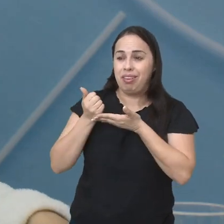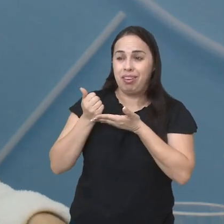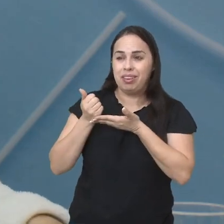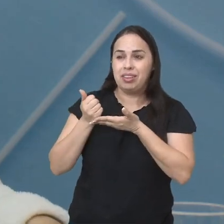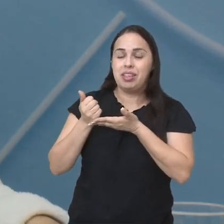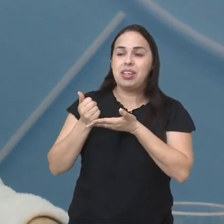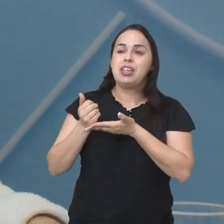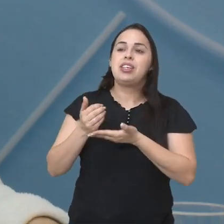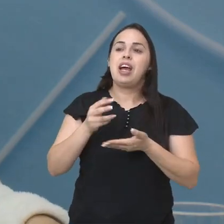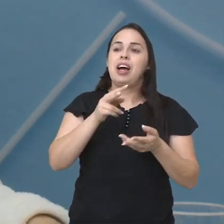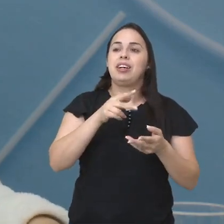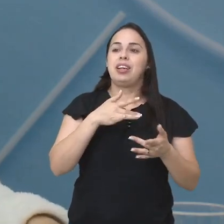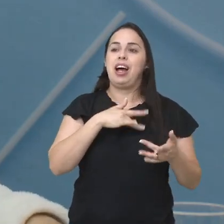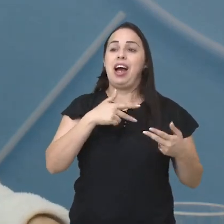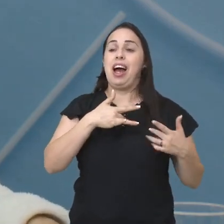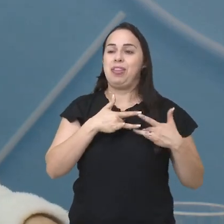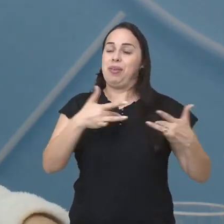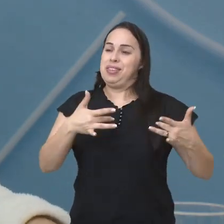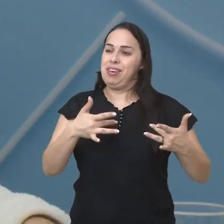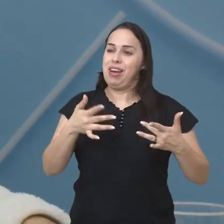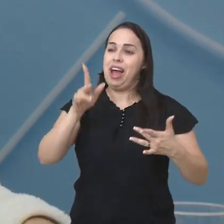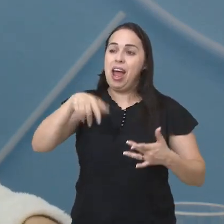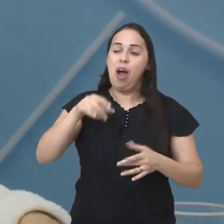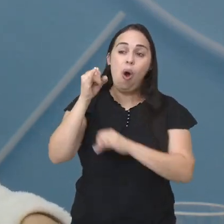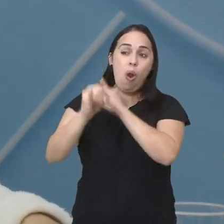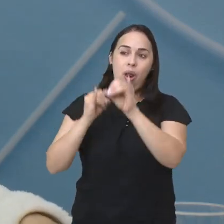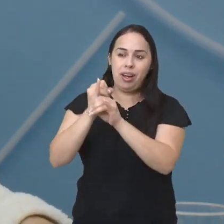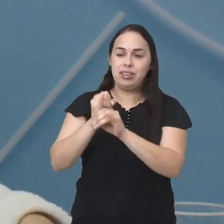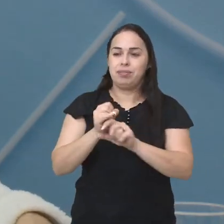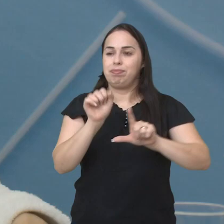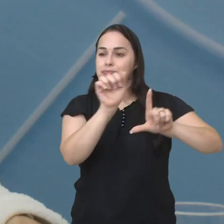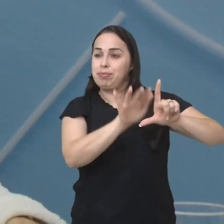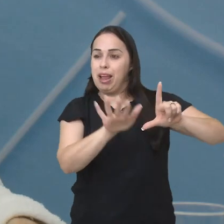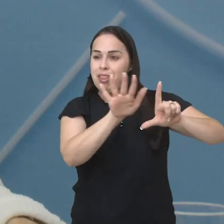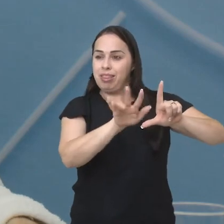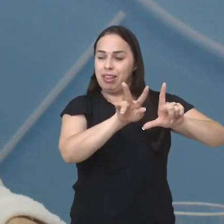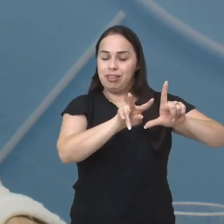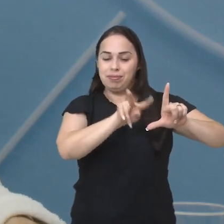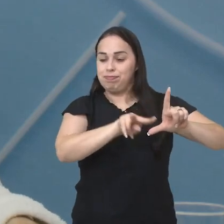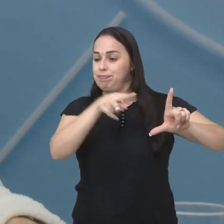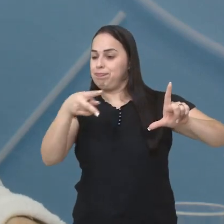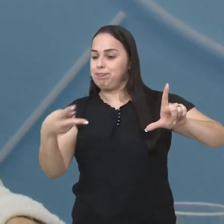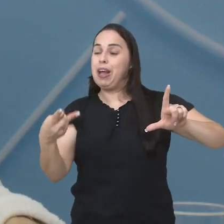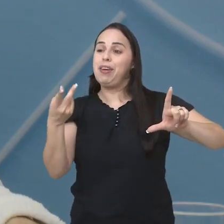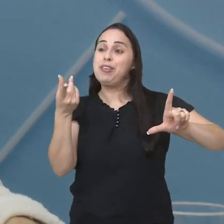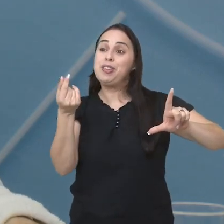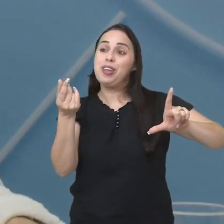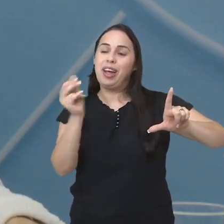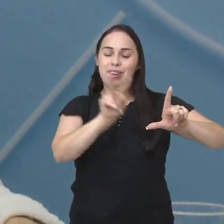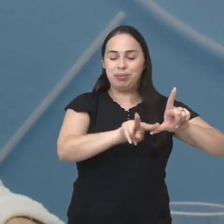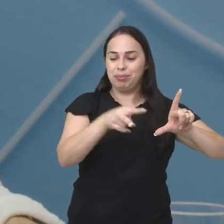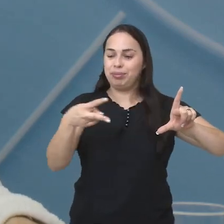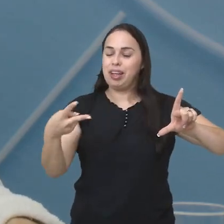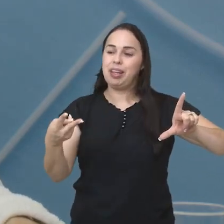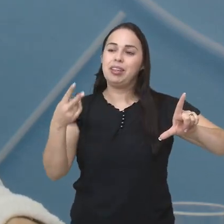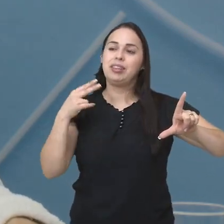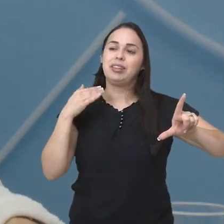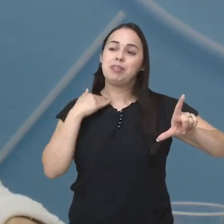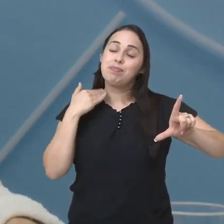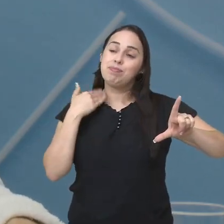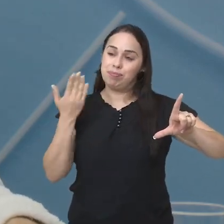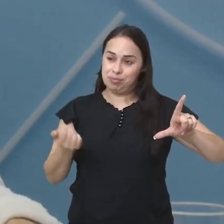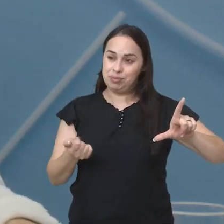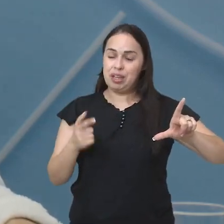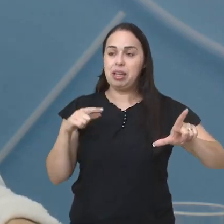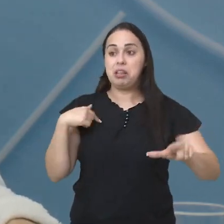totalmente online, colocava o QR Code ali, o pessoal, e aquilo ali ia, e fomos ali onde